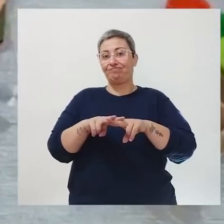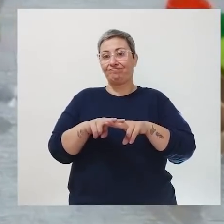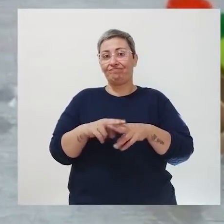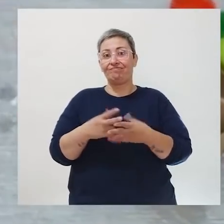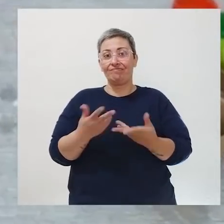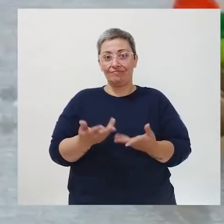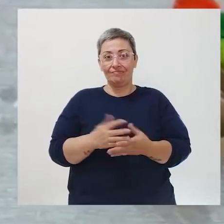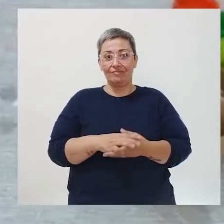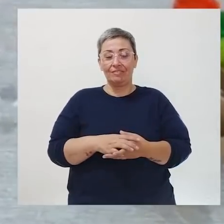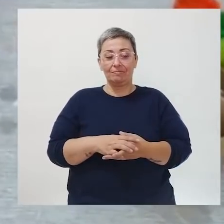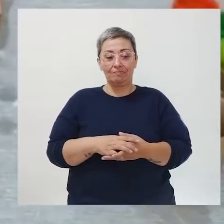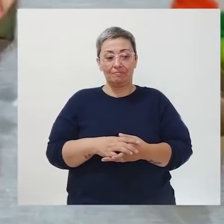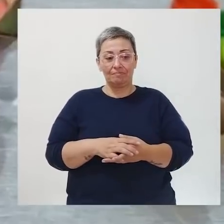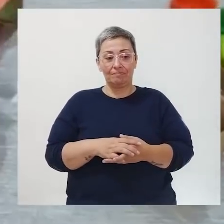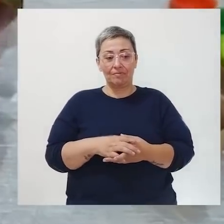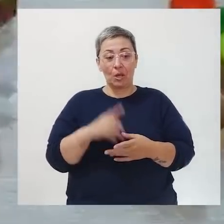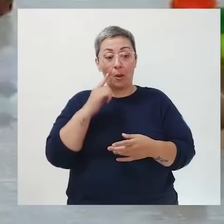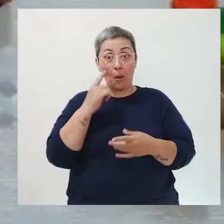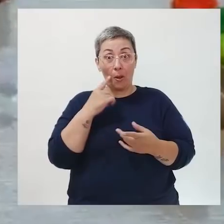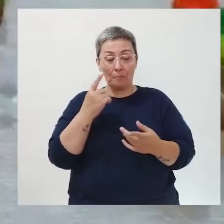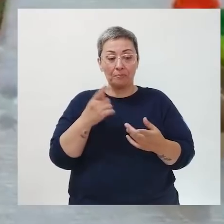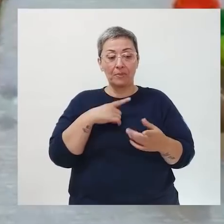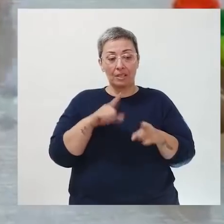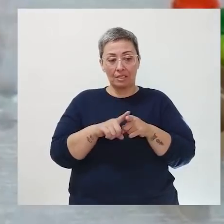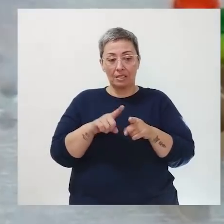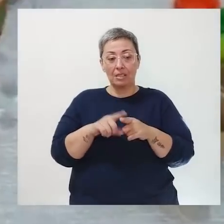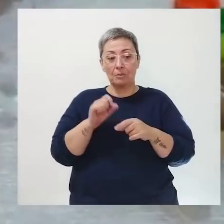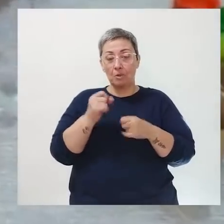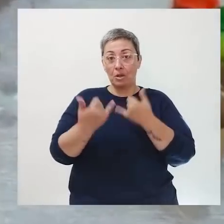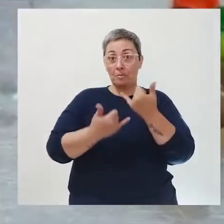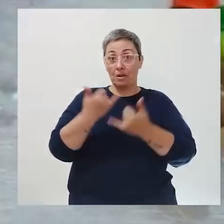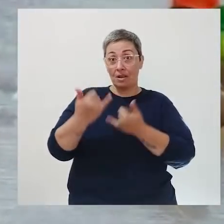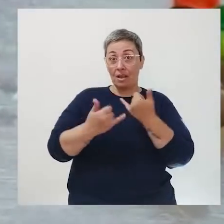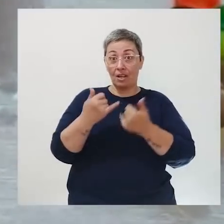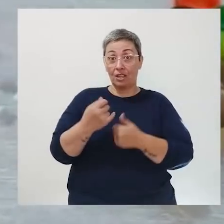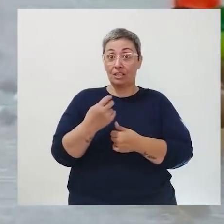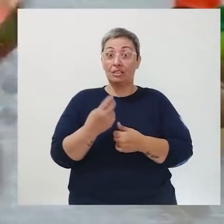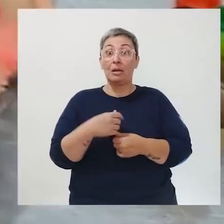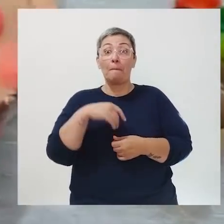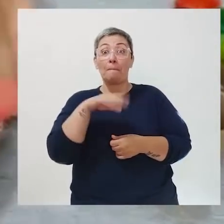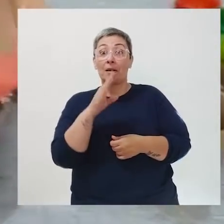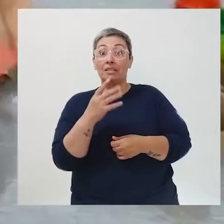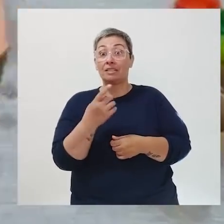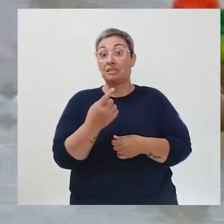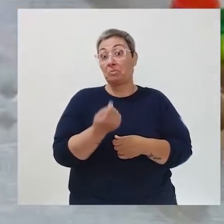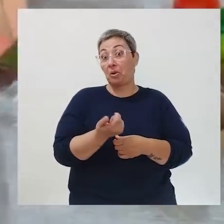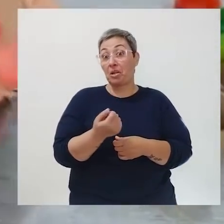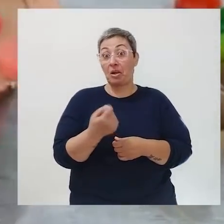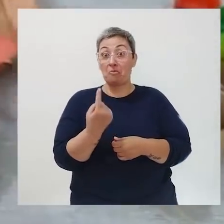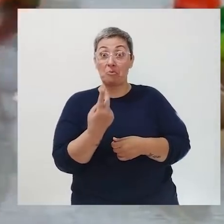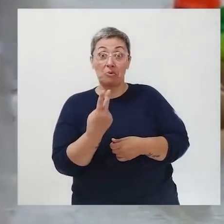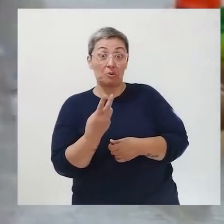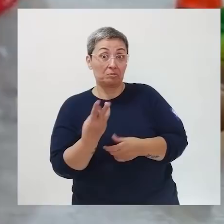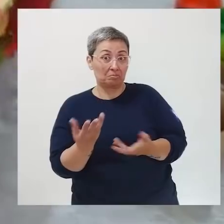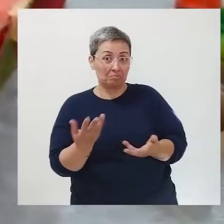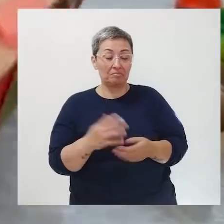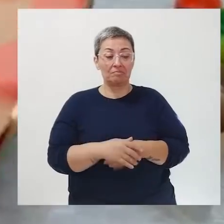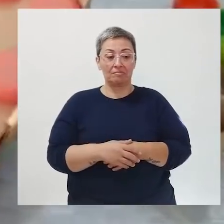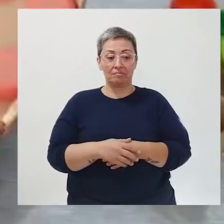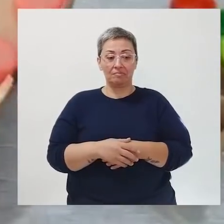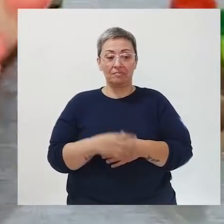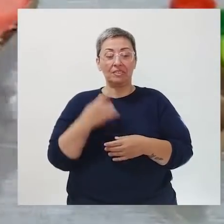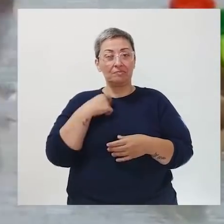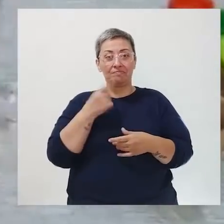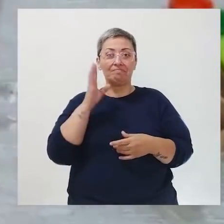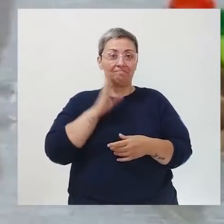prende, tá vendo? Tá? Mas ó, também vocês podem brincar utilizando mais de uma bolinha, tá? Pode pôr